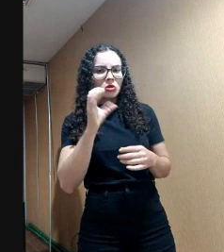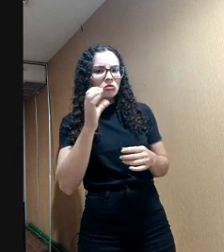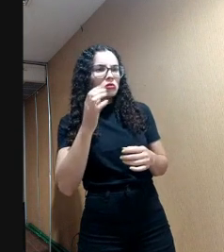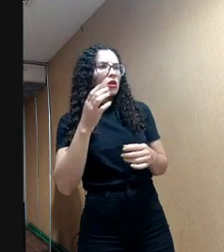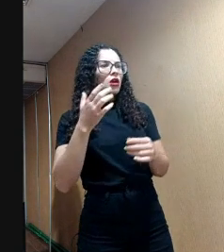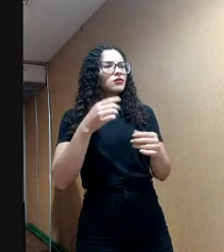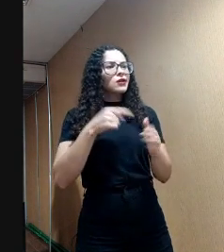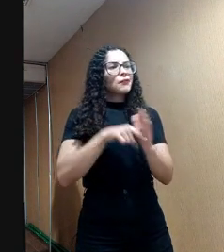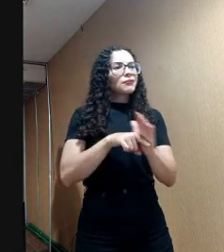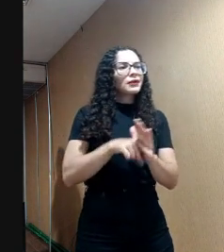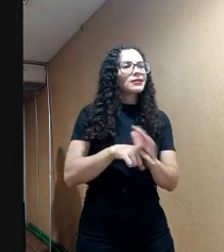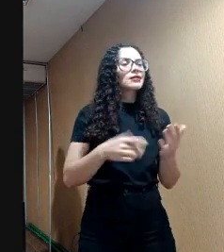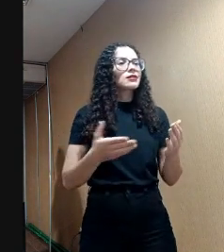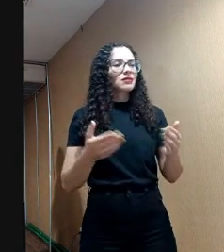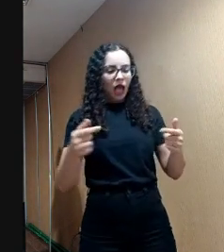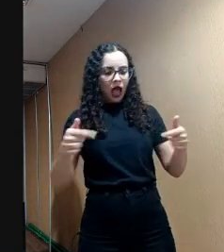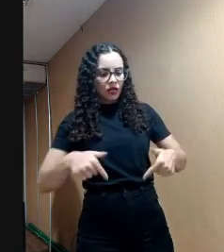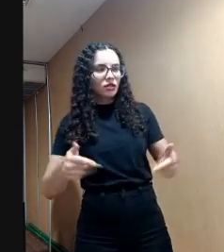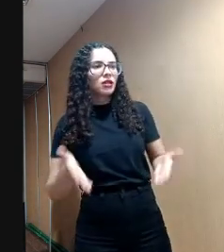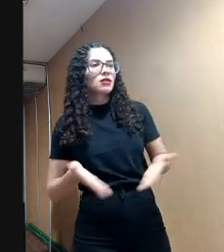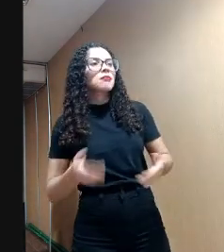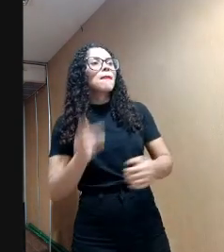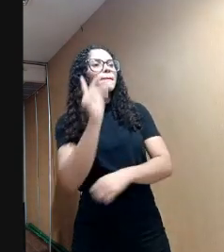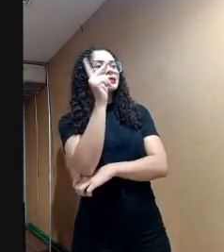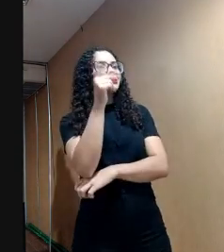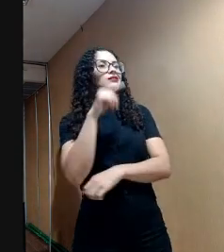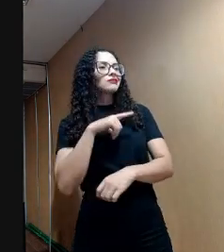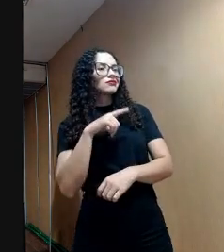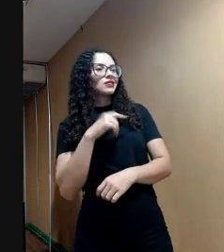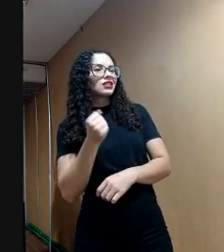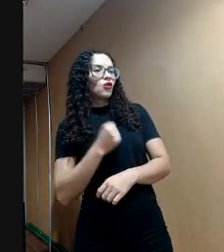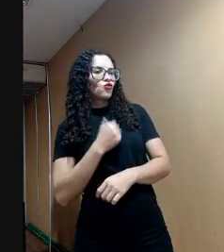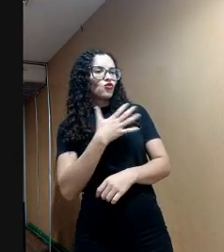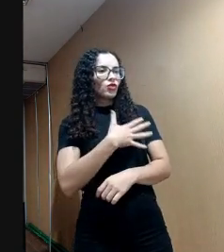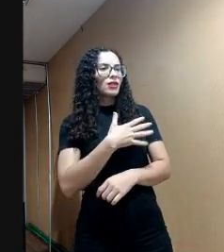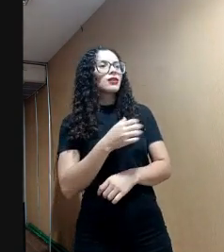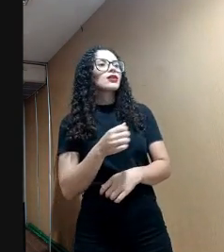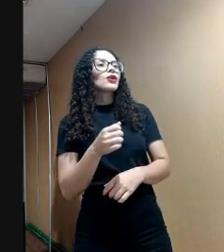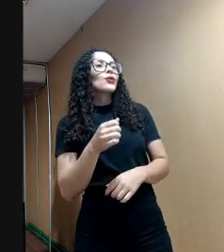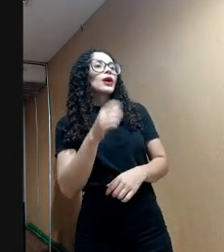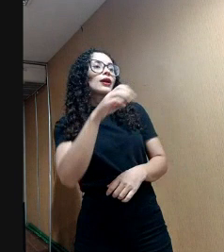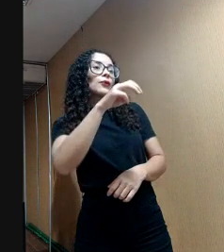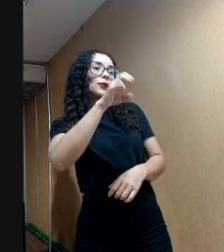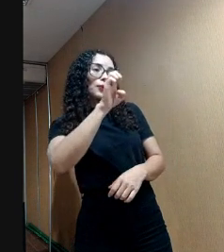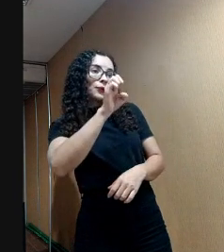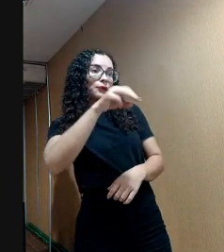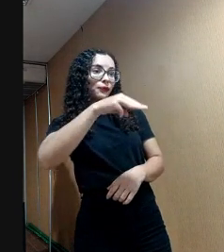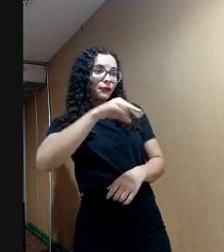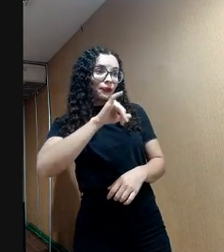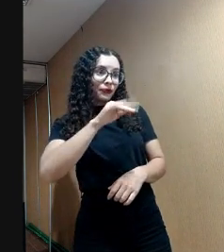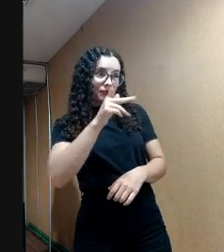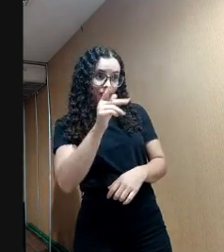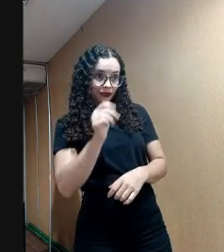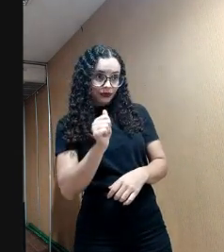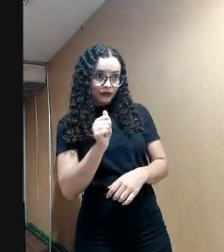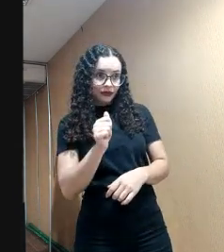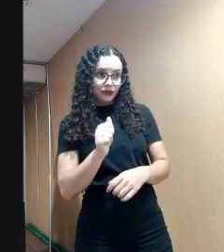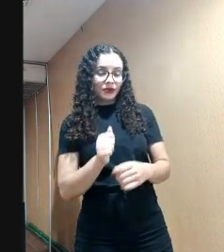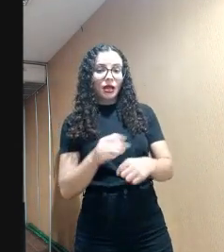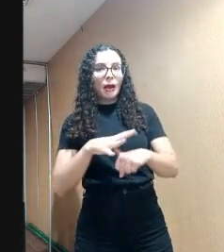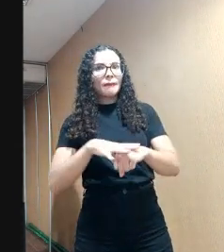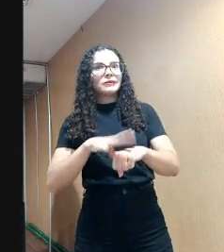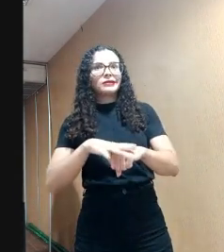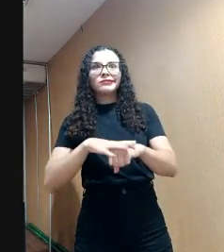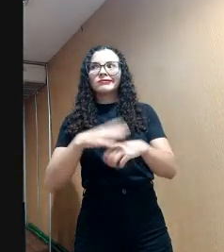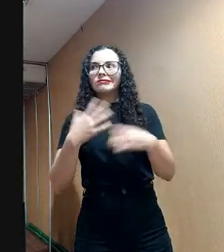também temos o EMIP, o Encontro de Matemática do IFPE Pesqueira. A matemática, que é uma